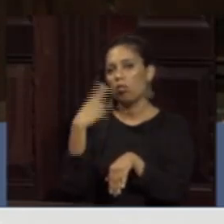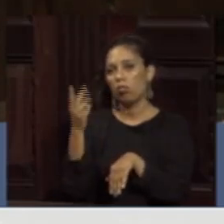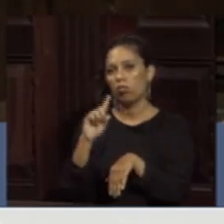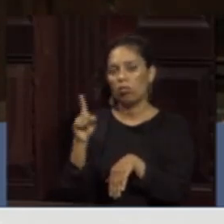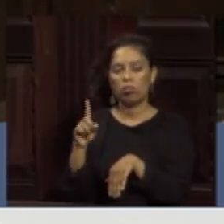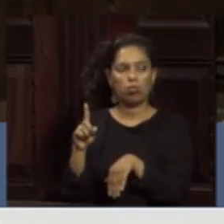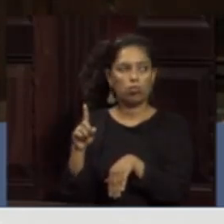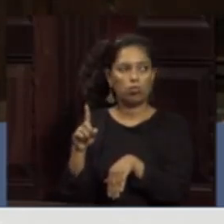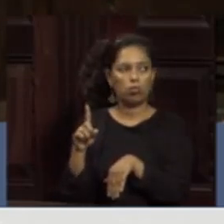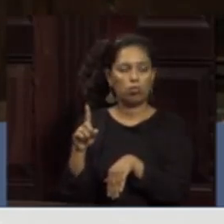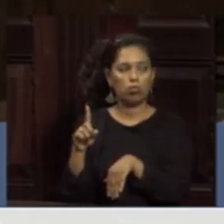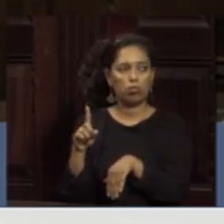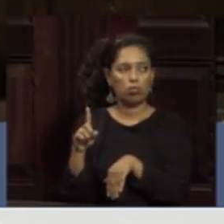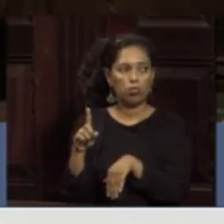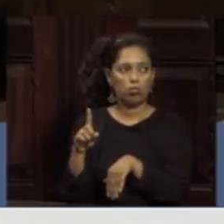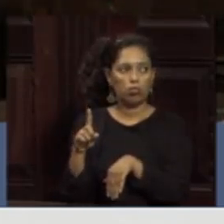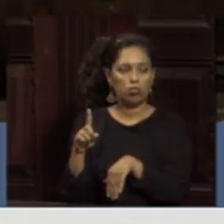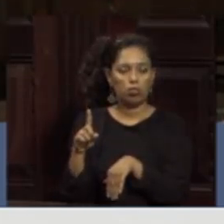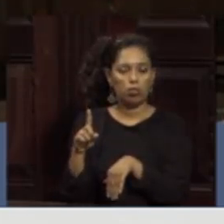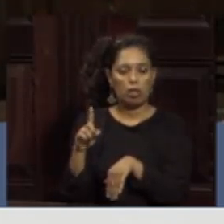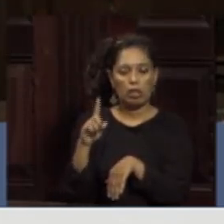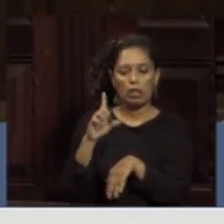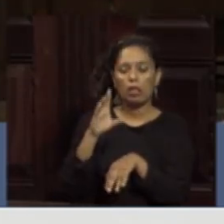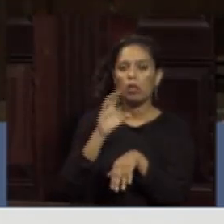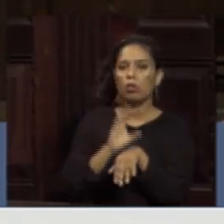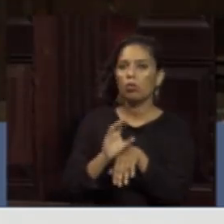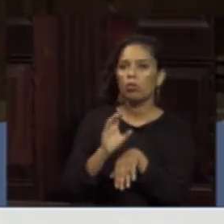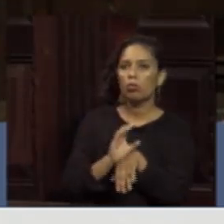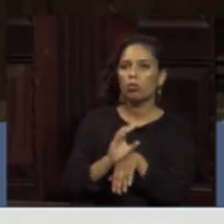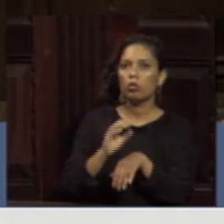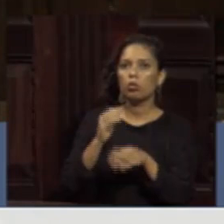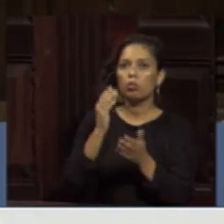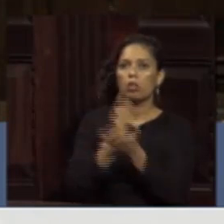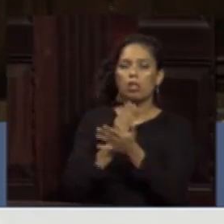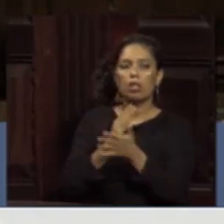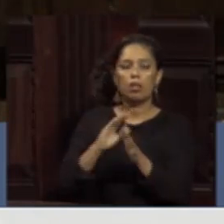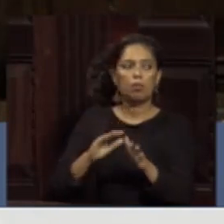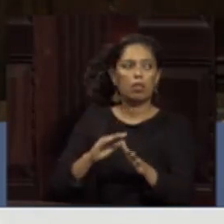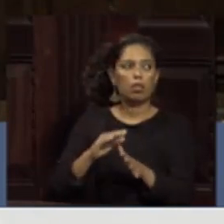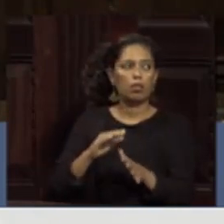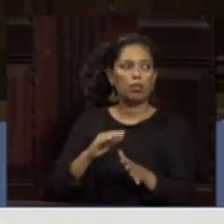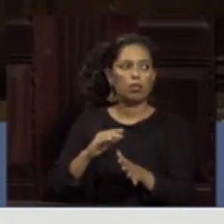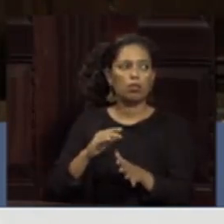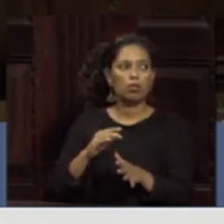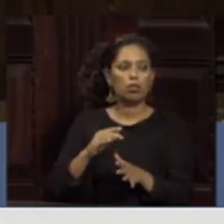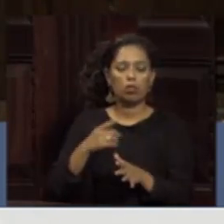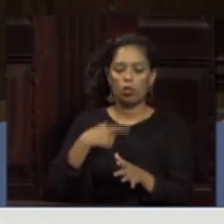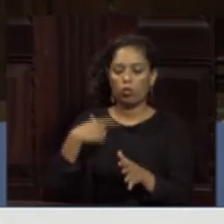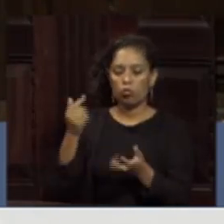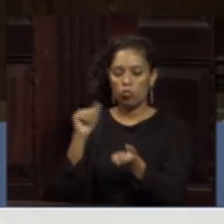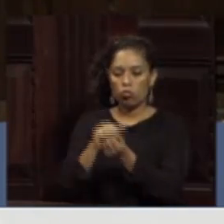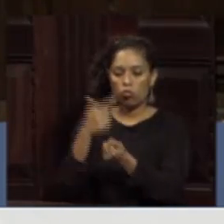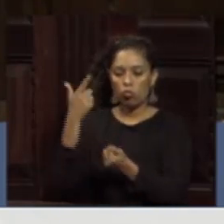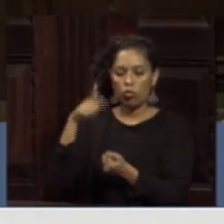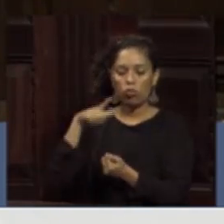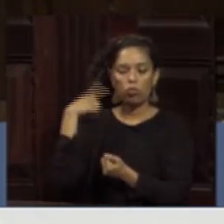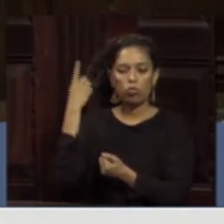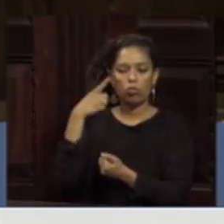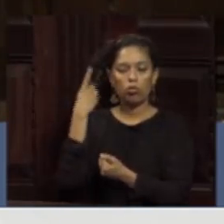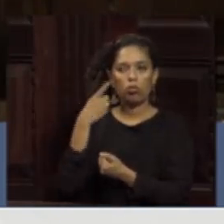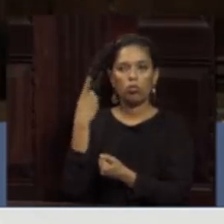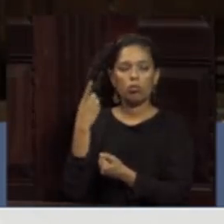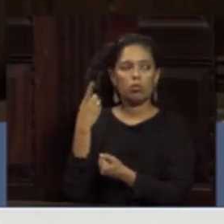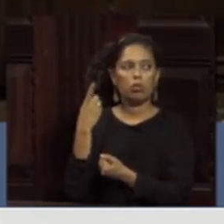para ser encerrada a convocação. Então estamos lutando junto com outros parlamentares para